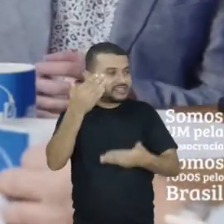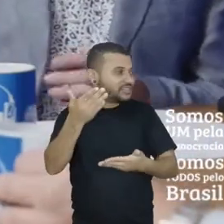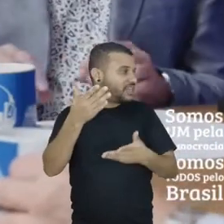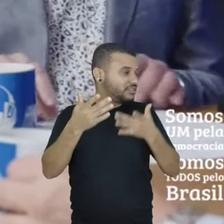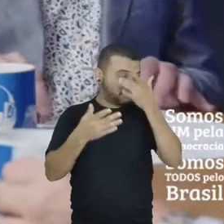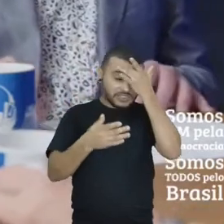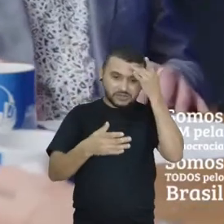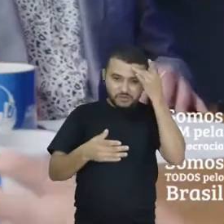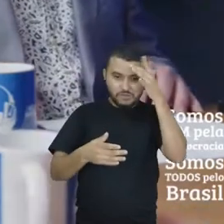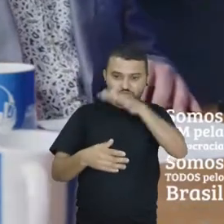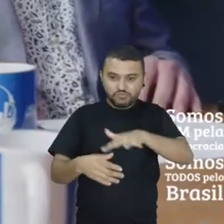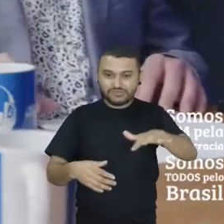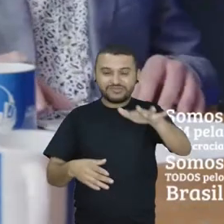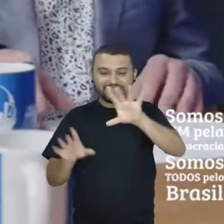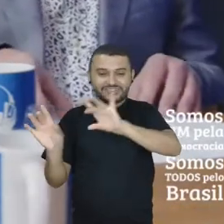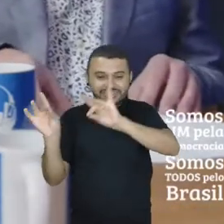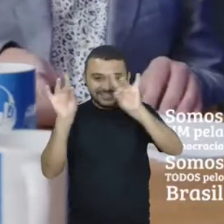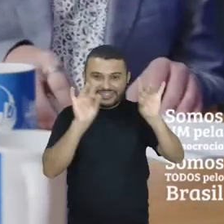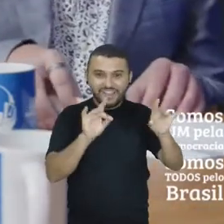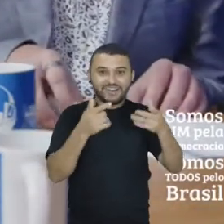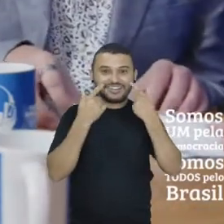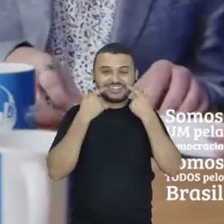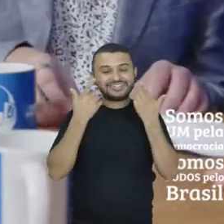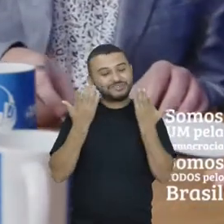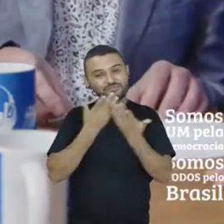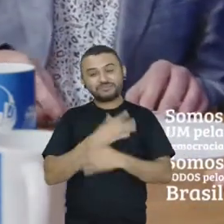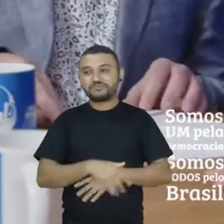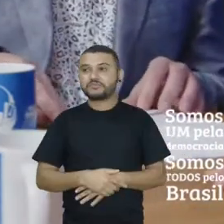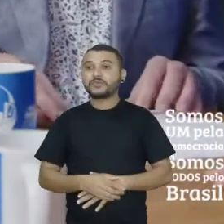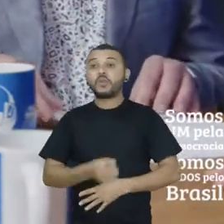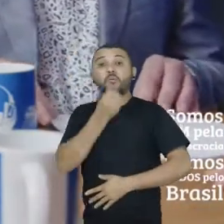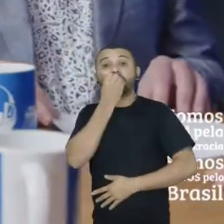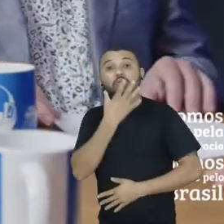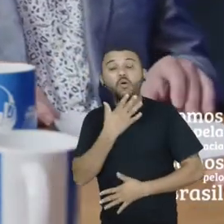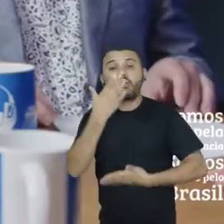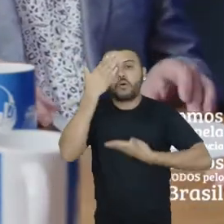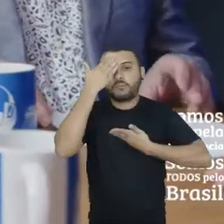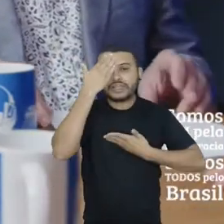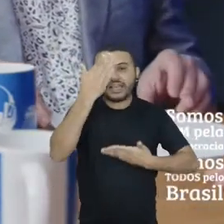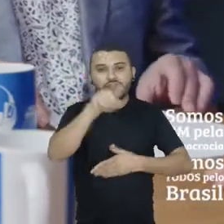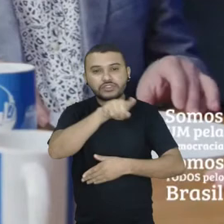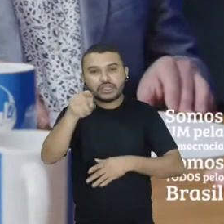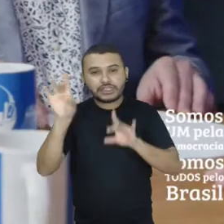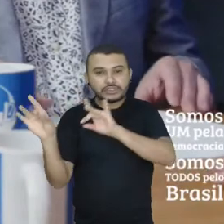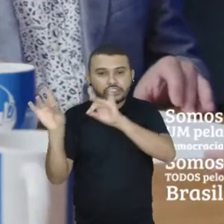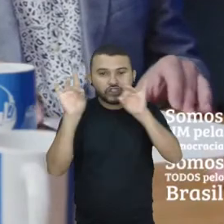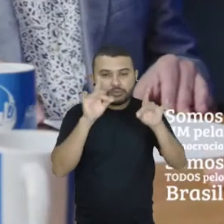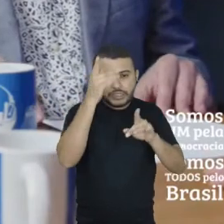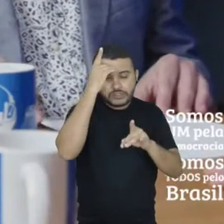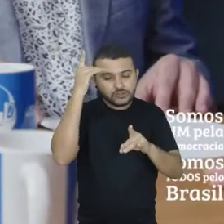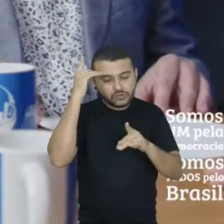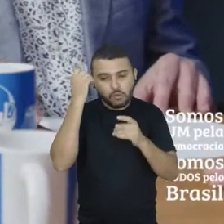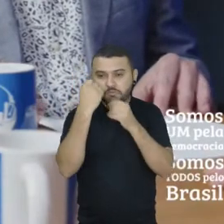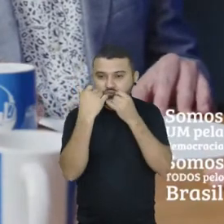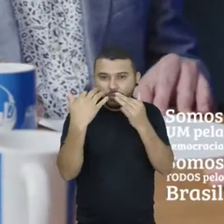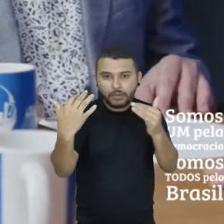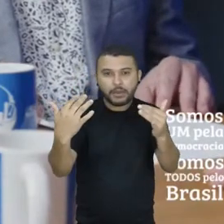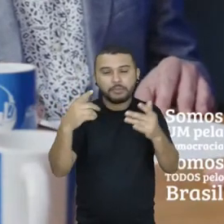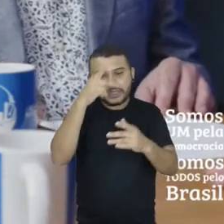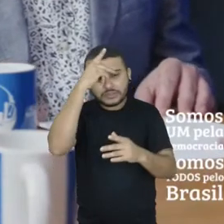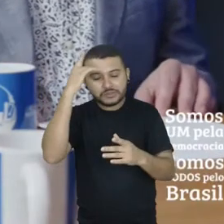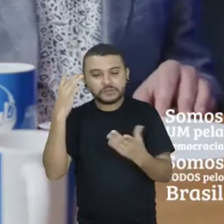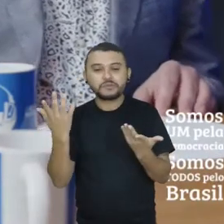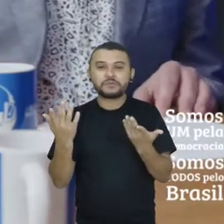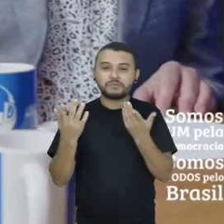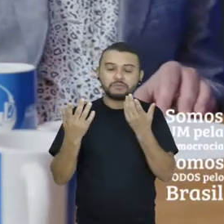bom passa rápido, é assim mesmo, acontece. Sim. Muito bom. Gente, obrigado pela companhia de vocês, pela audiência, todo mundo. Esse monte de comentário aqui, a